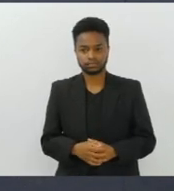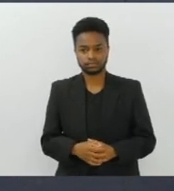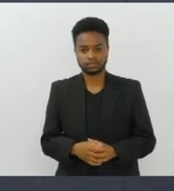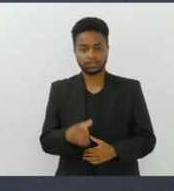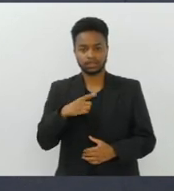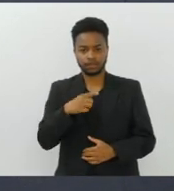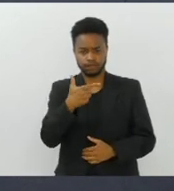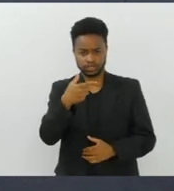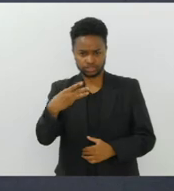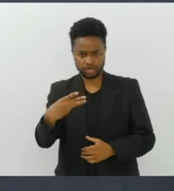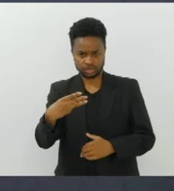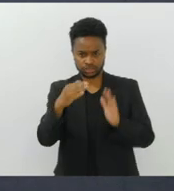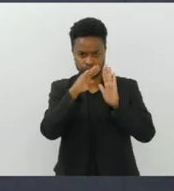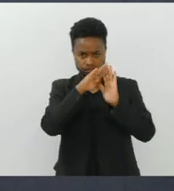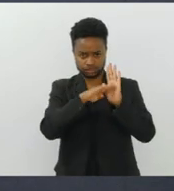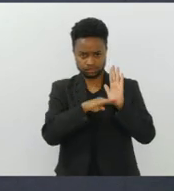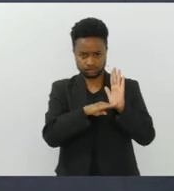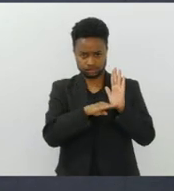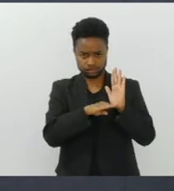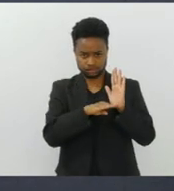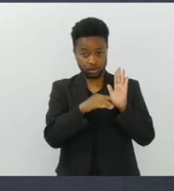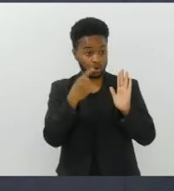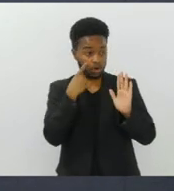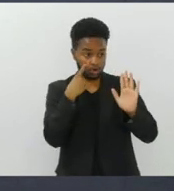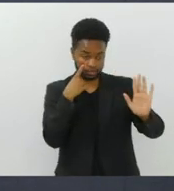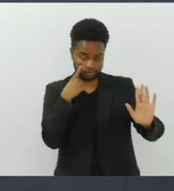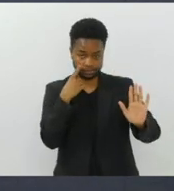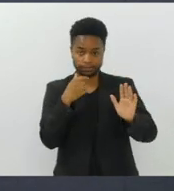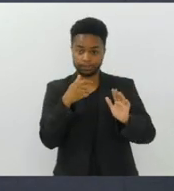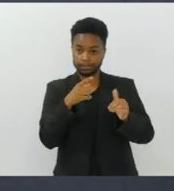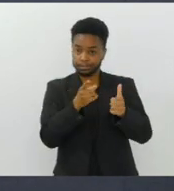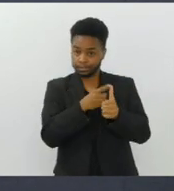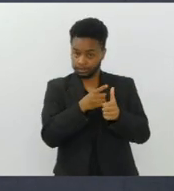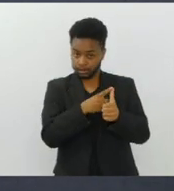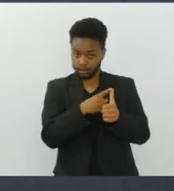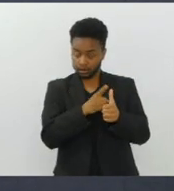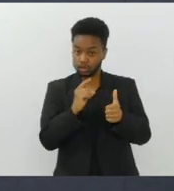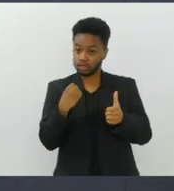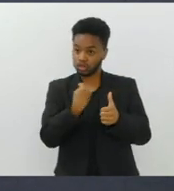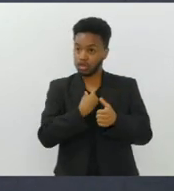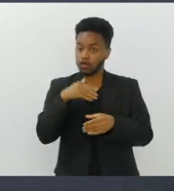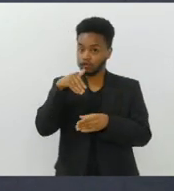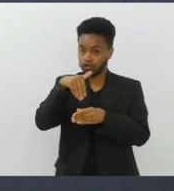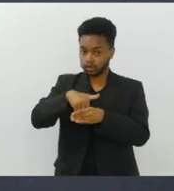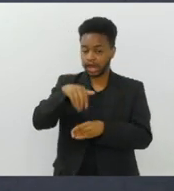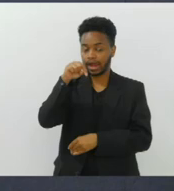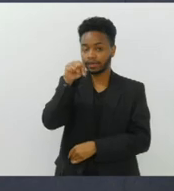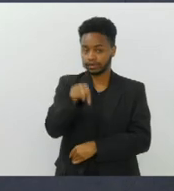23 Unimedes que está aí? Isto, veja só, primeira coisa, isto foi votado aqui